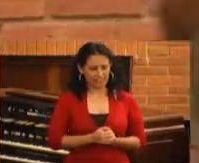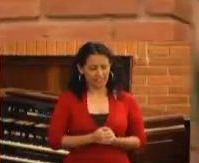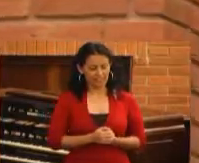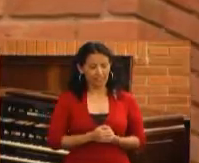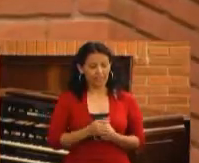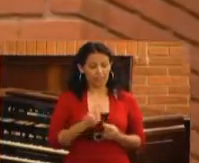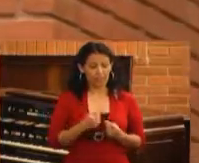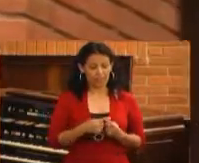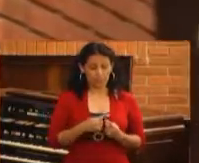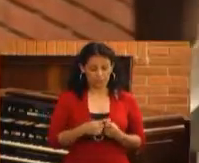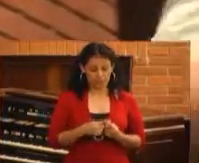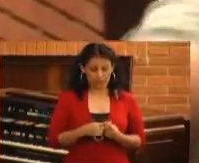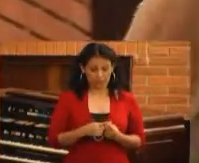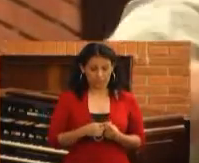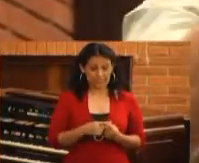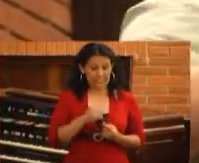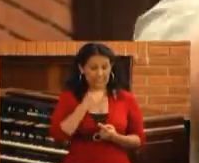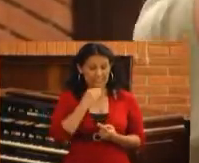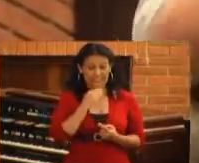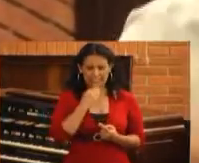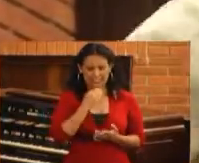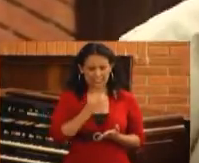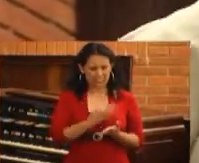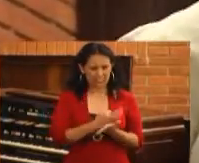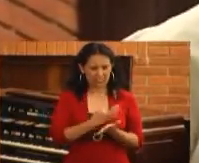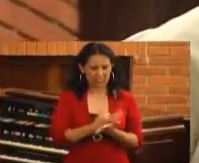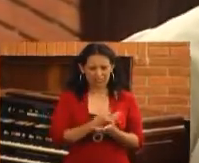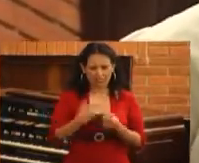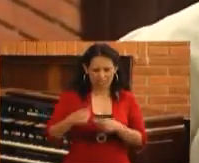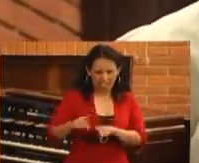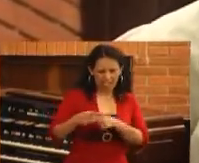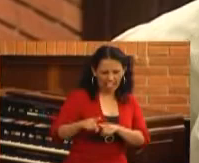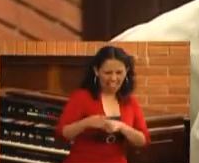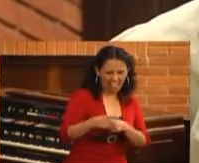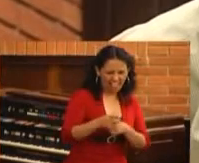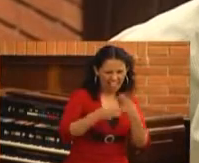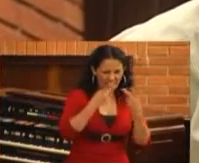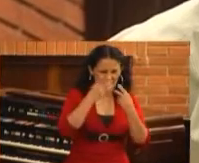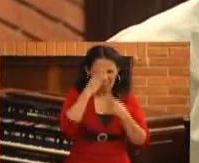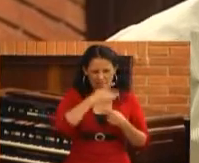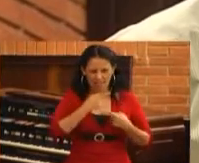Porque se há uma coisa que ninguém suporta é deboche.